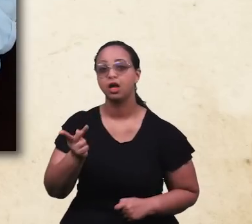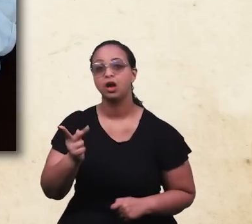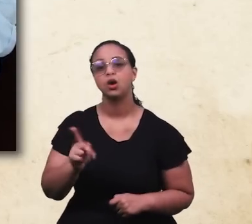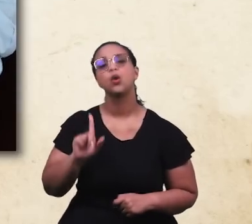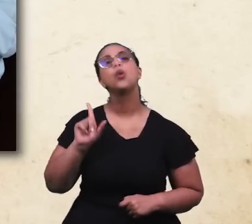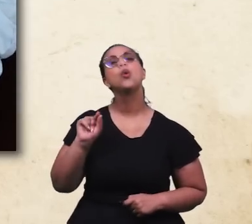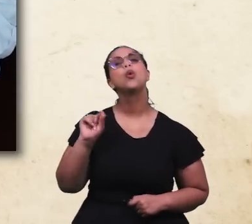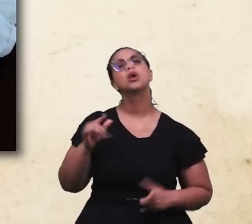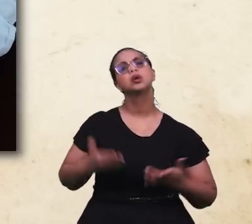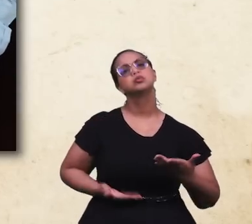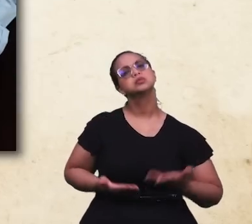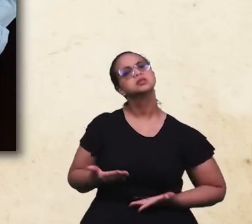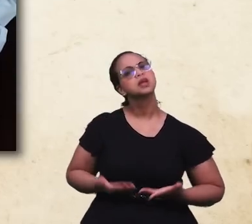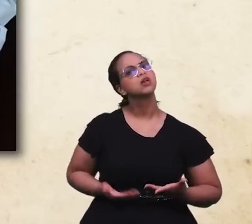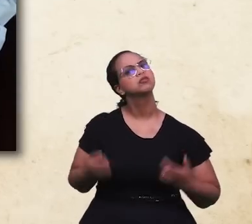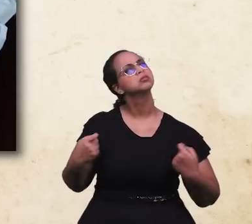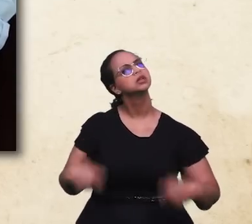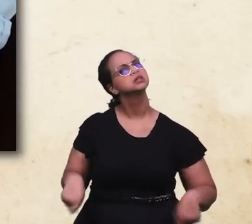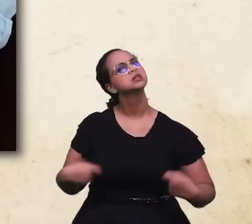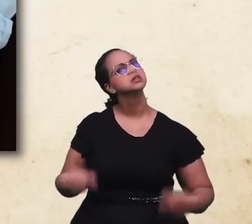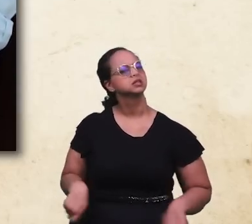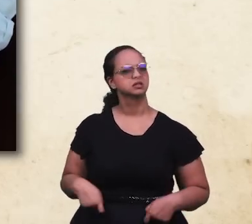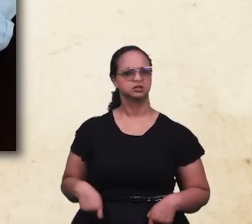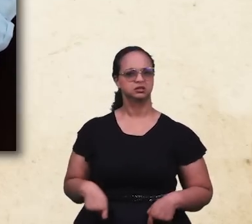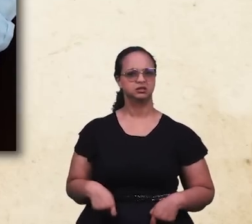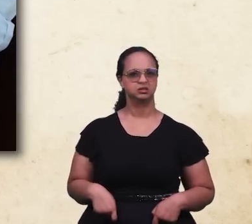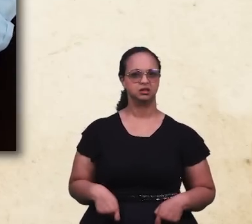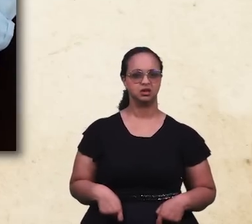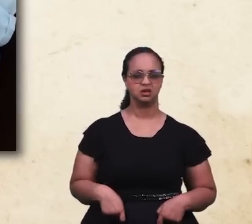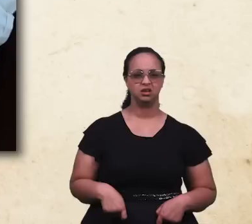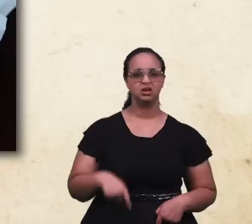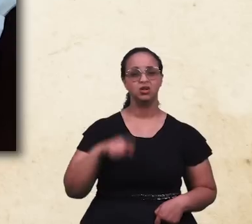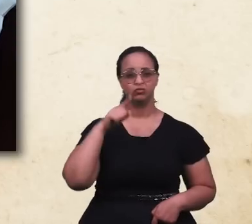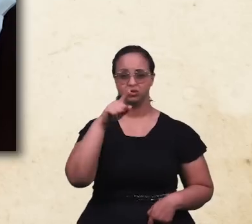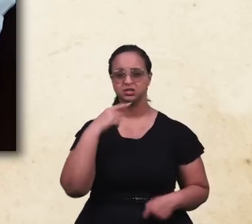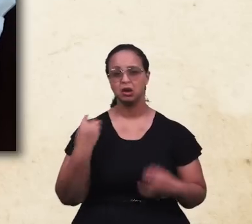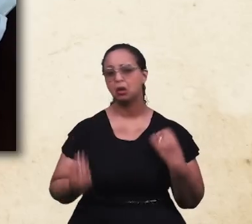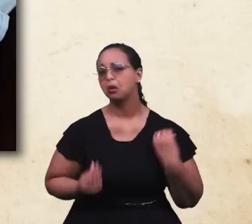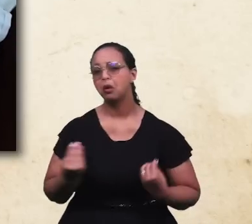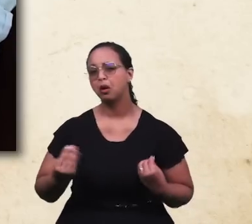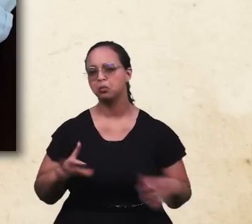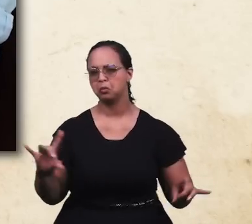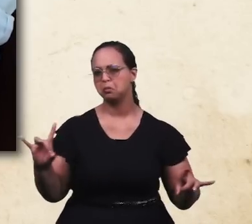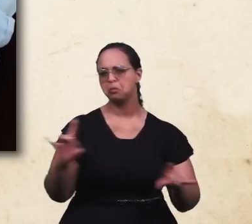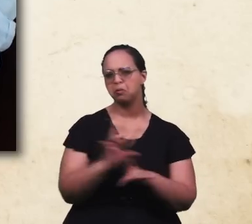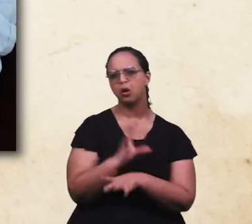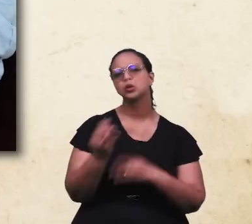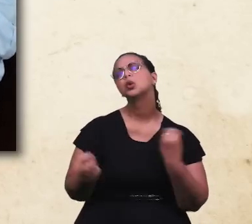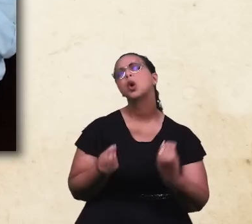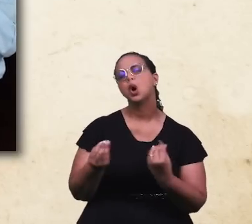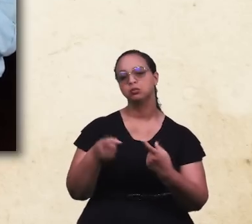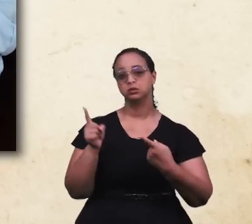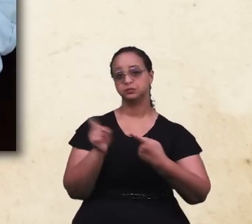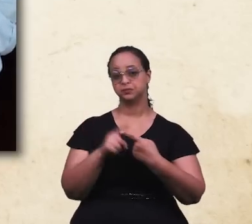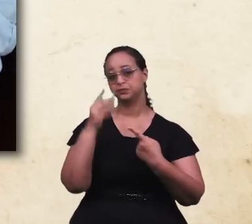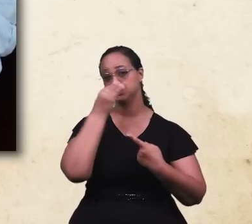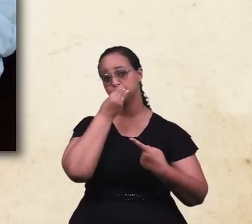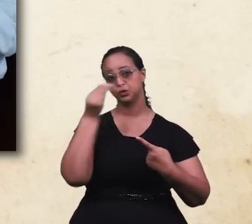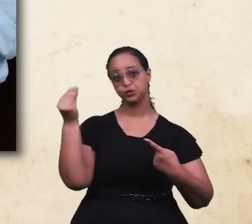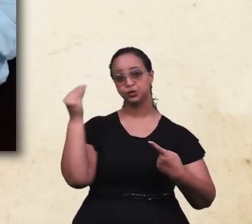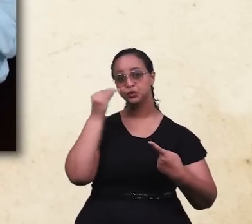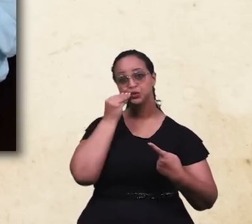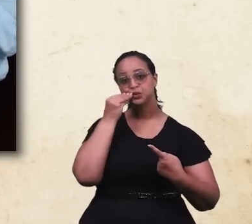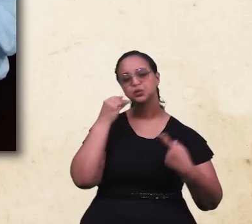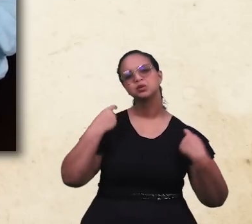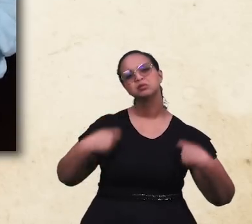que um servo de Deus deve fazer? Se prepara. Como é que você se prepara? Jejuando, buscando o Senhor,